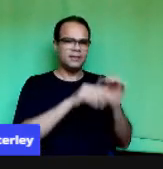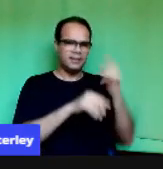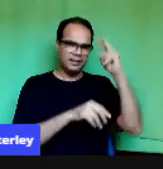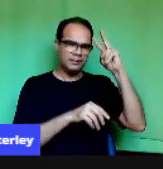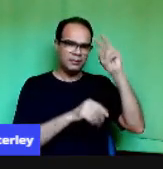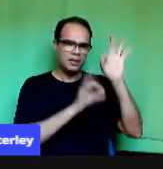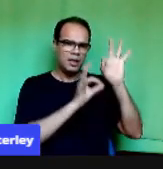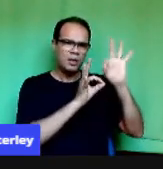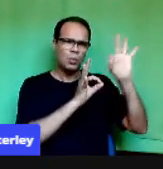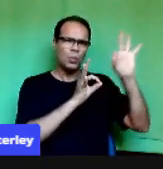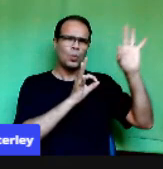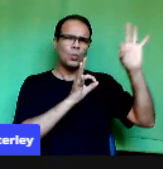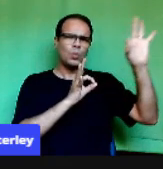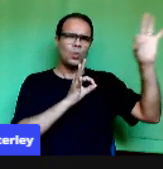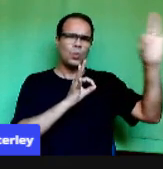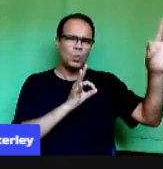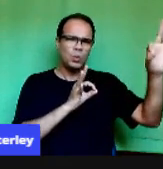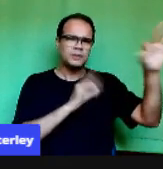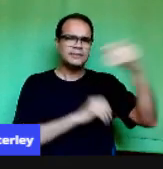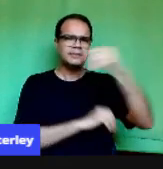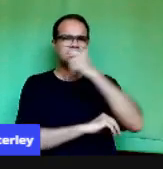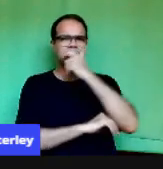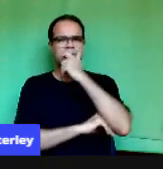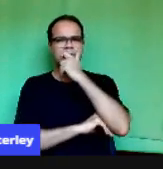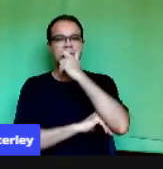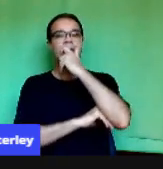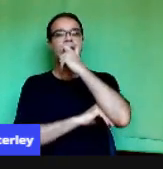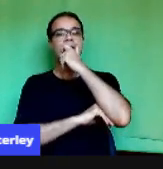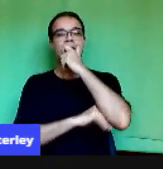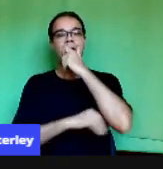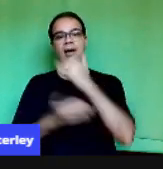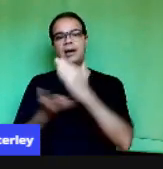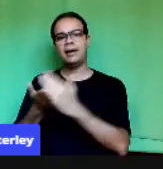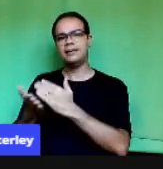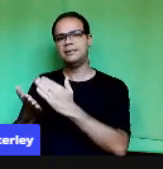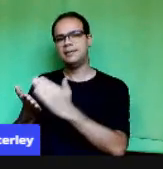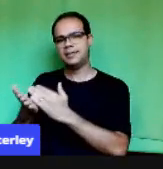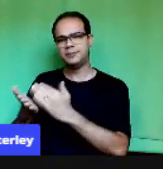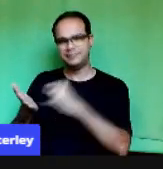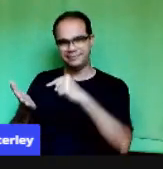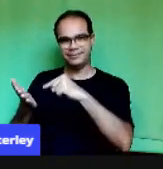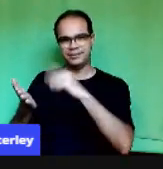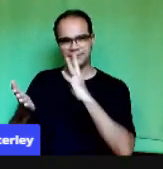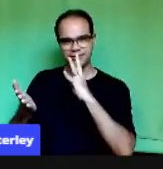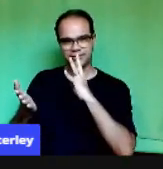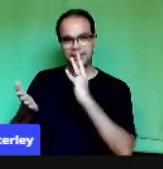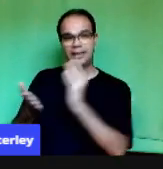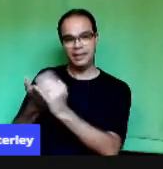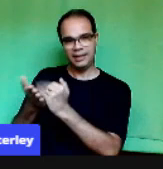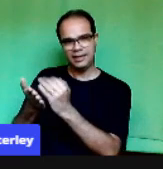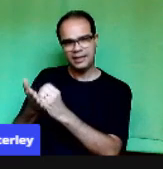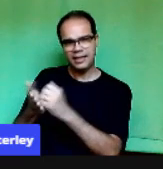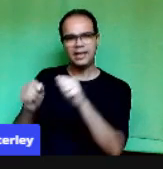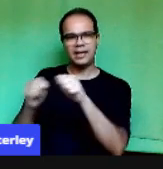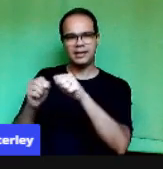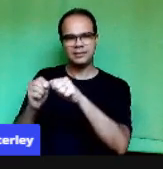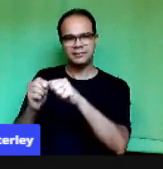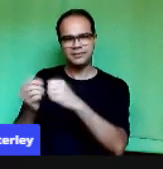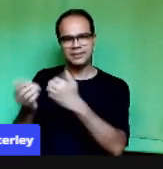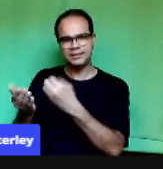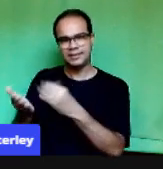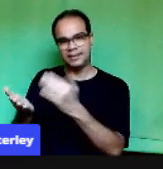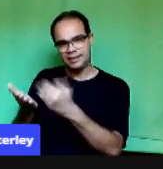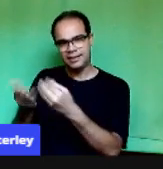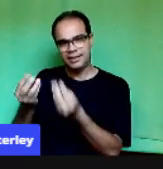distantes, nós utilizamos os cadernos de atividade. Vocês conhecem muito bem, e isso também depois, logo mais